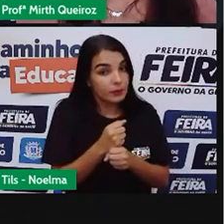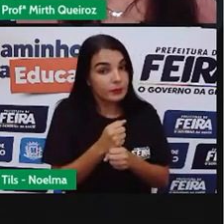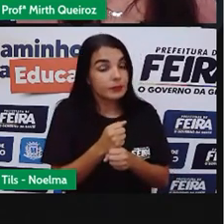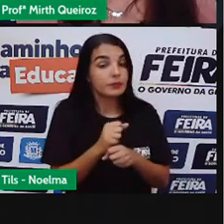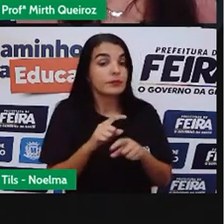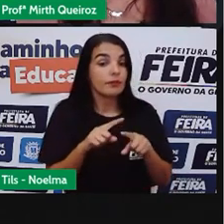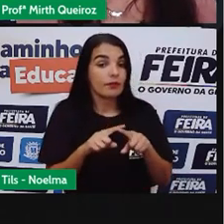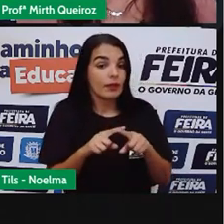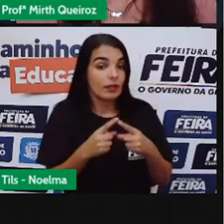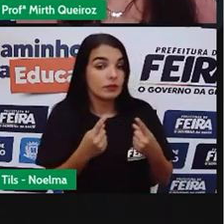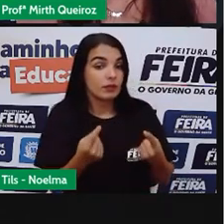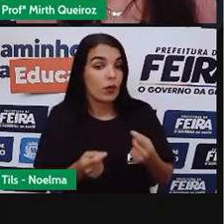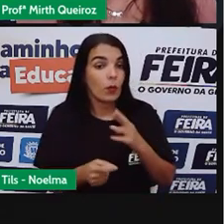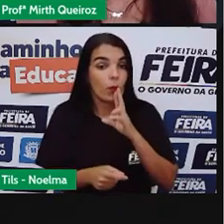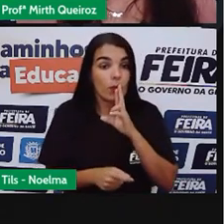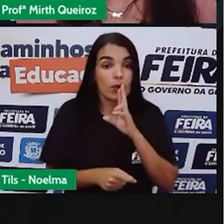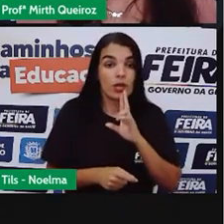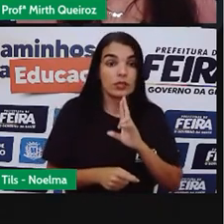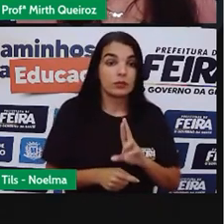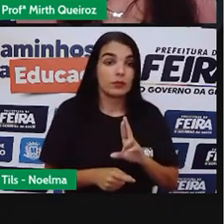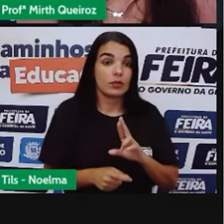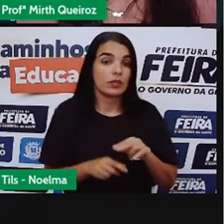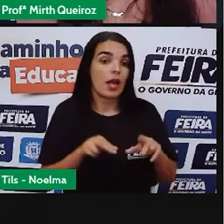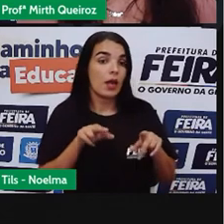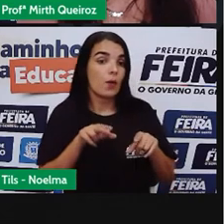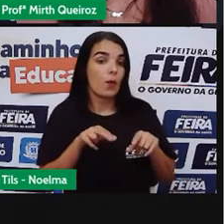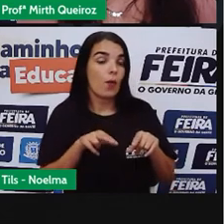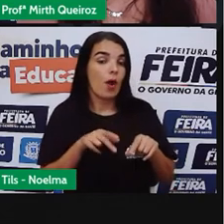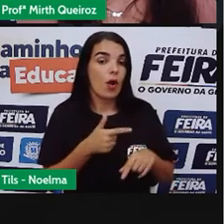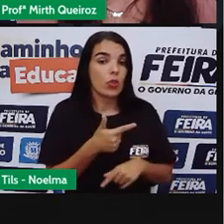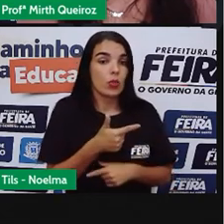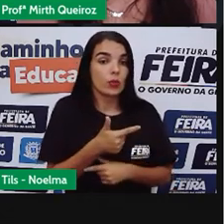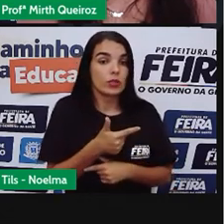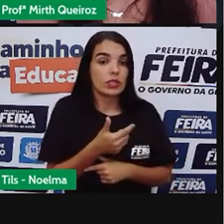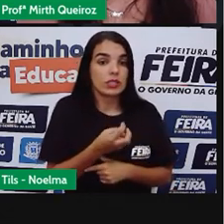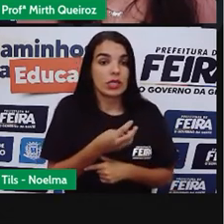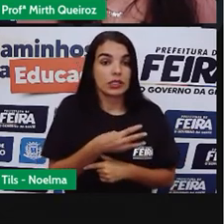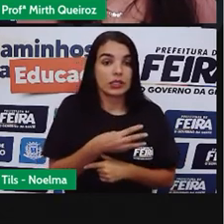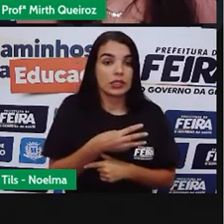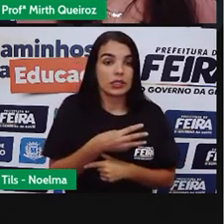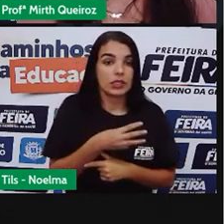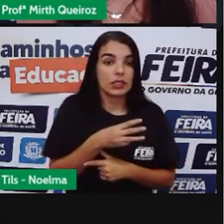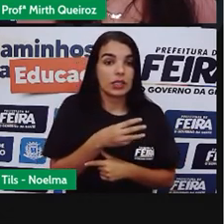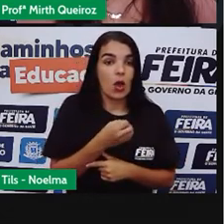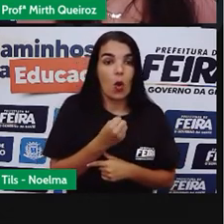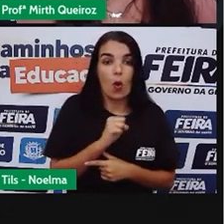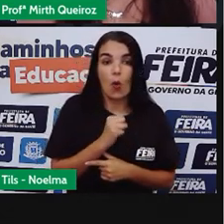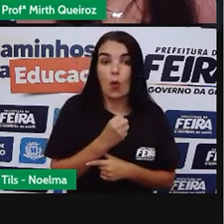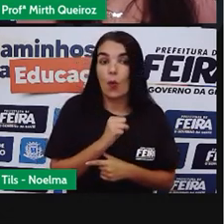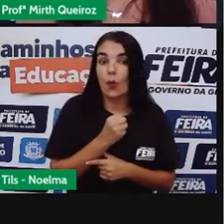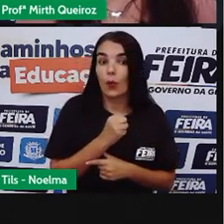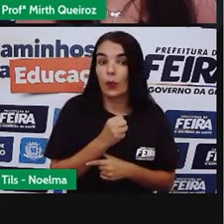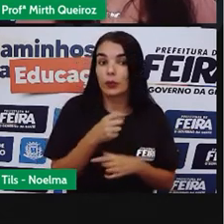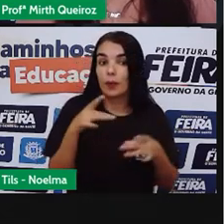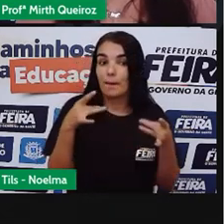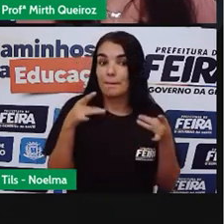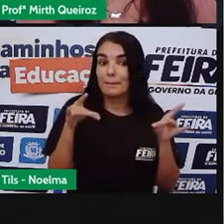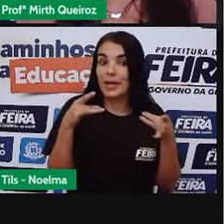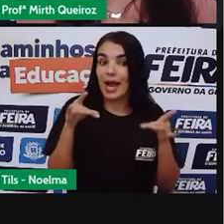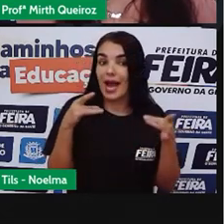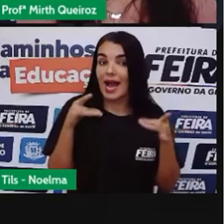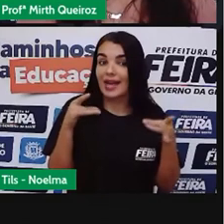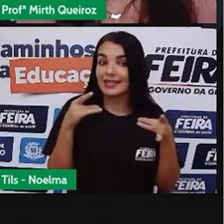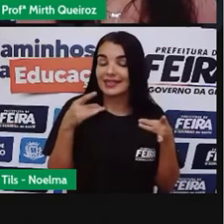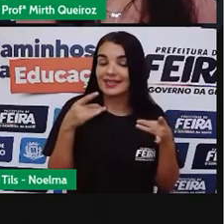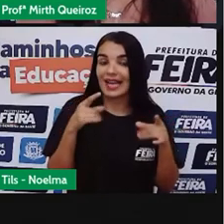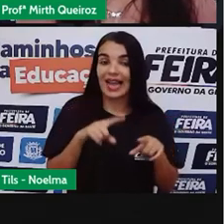menos 156, que será igual a 238 páginas que ele ainda precisa ler para terminar